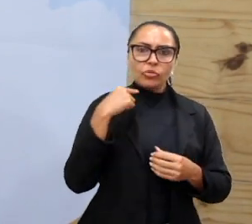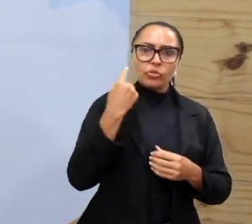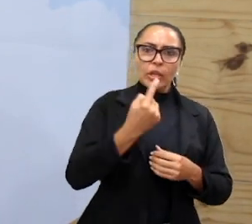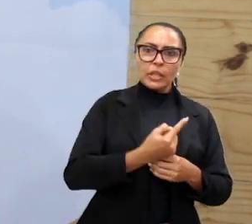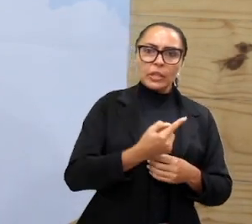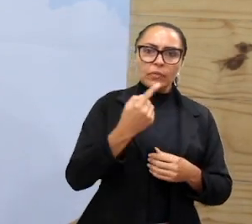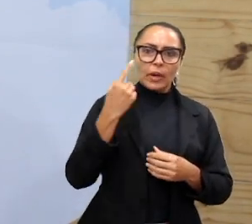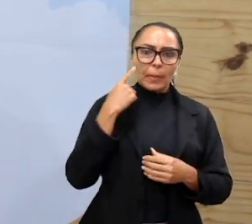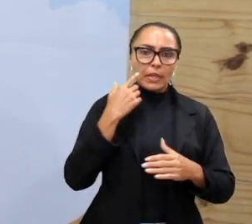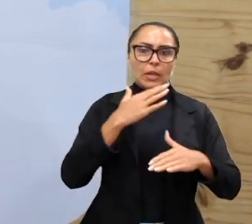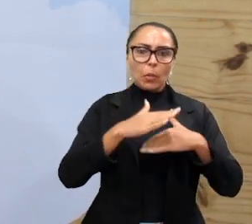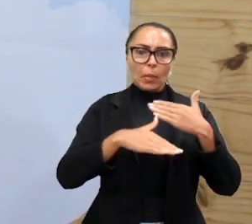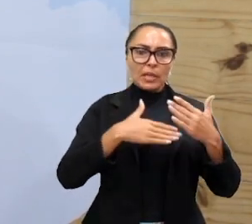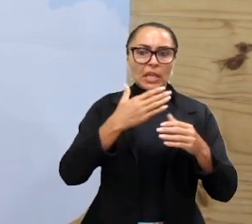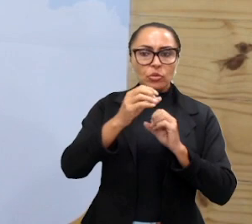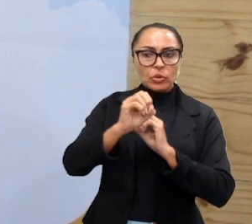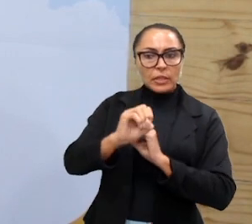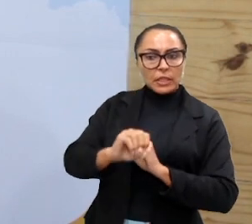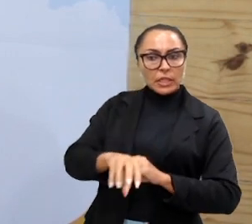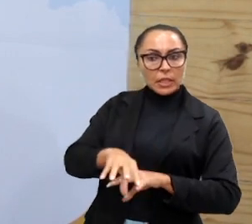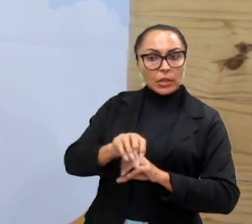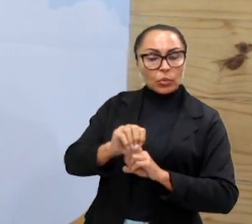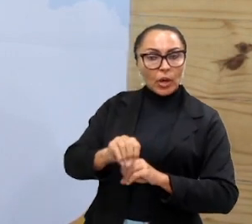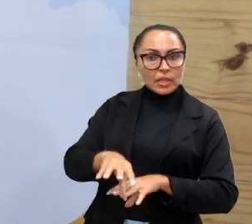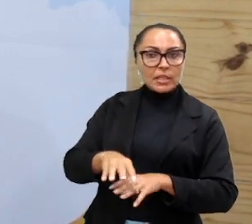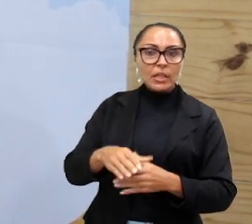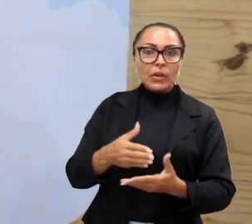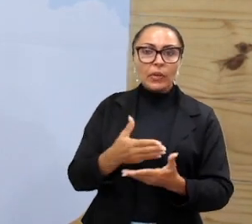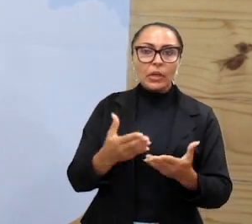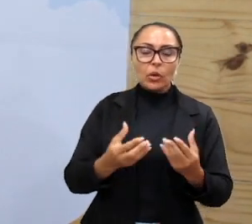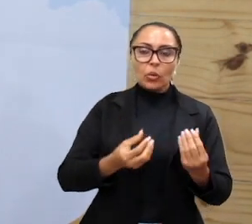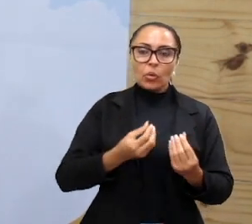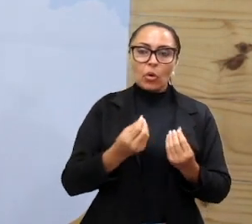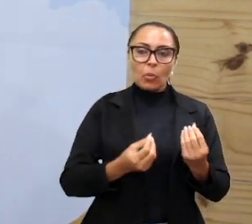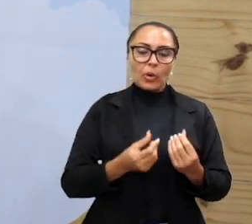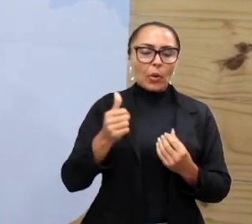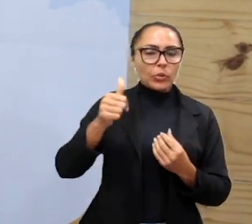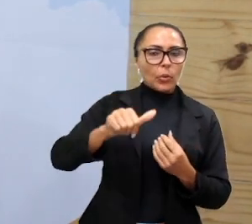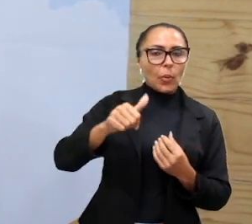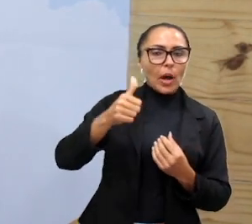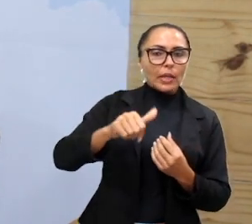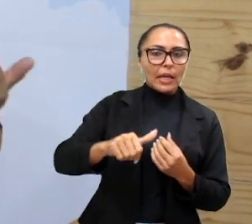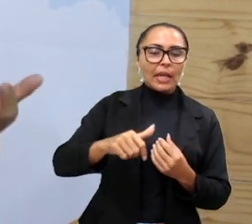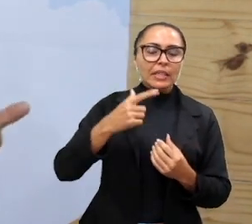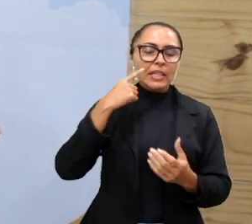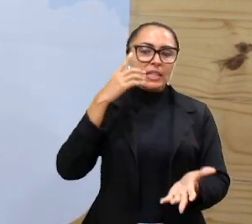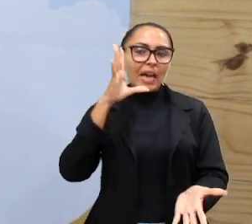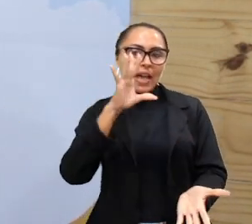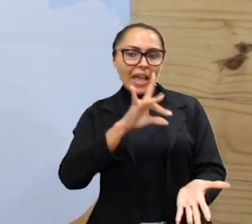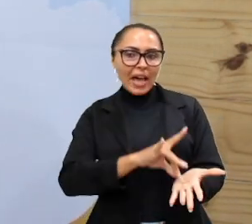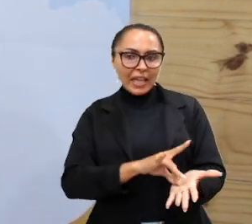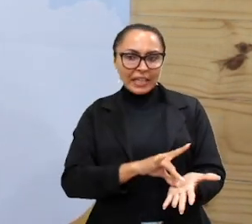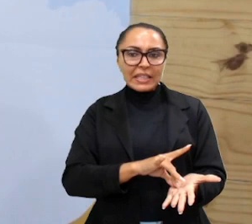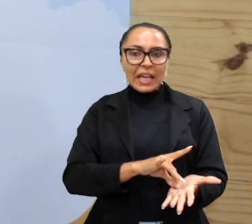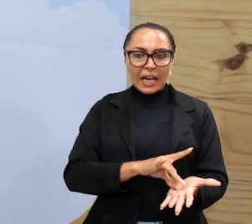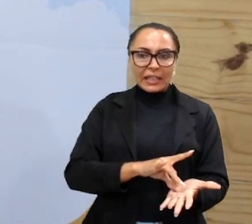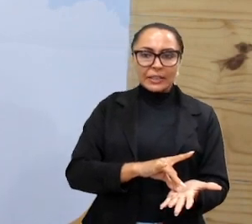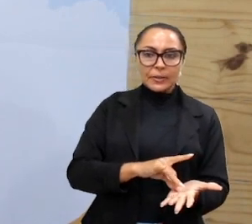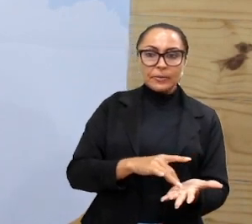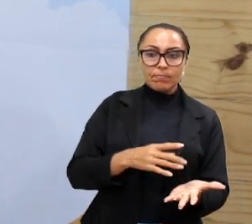por um processo educativo que nos dá condições de ter uma análise crítica sobre essa realidade caótica que a gente